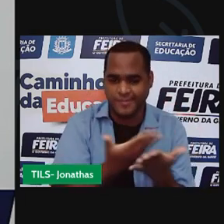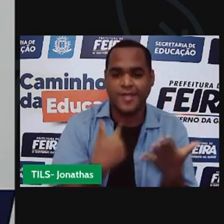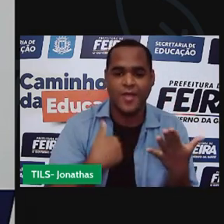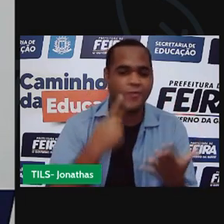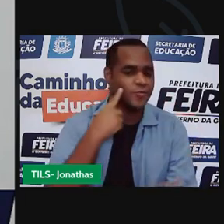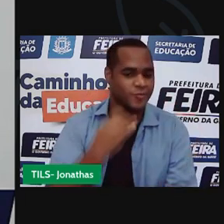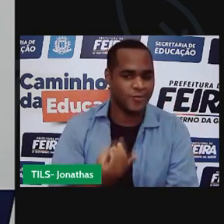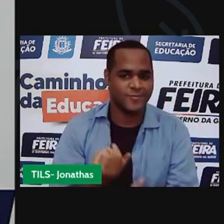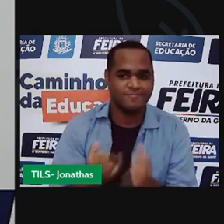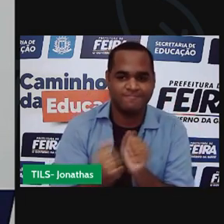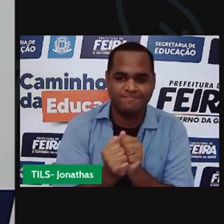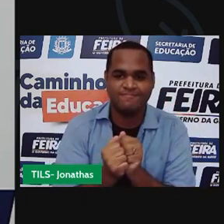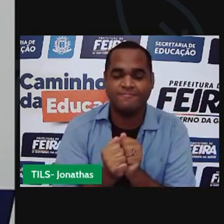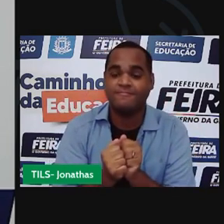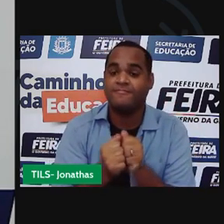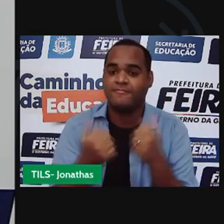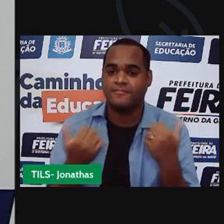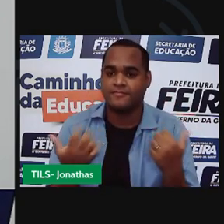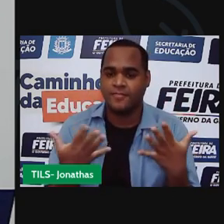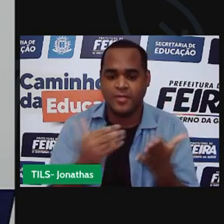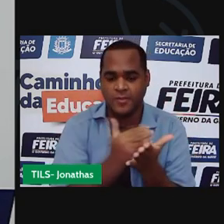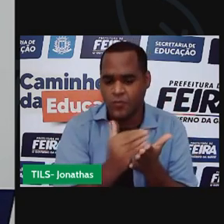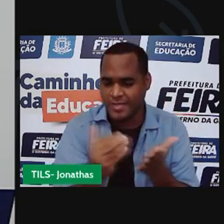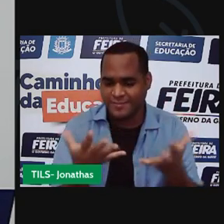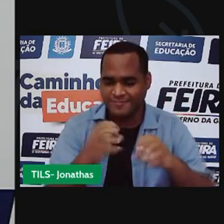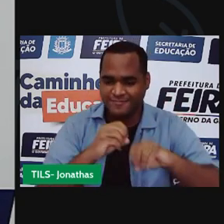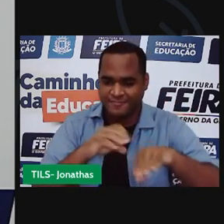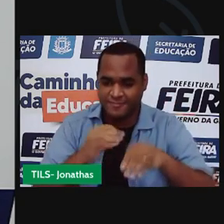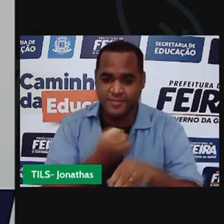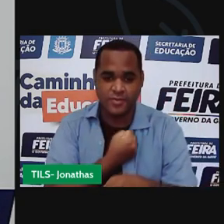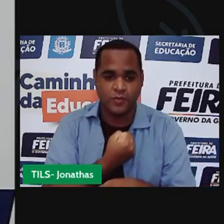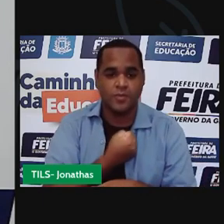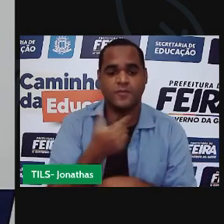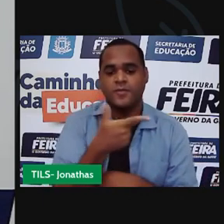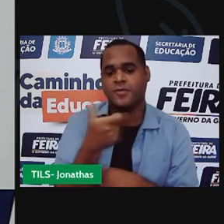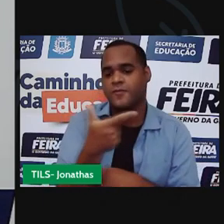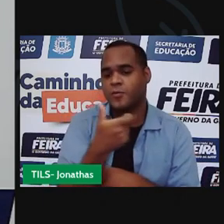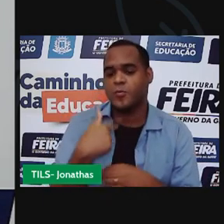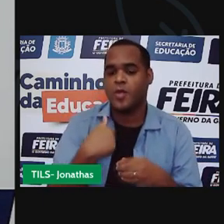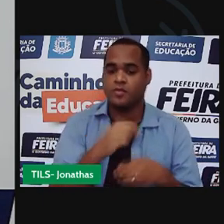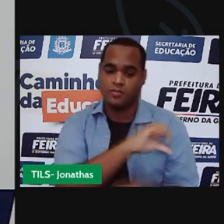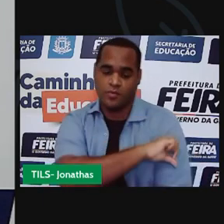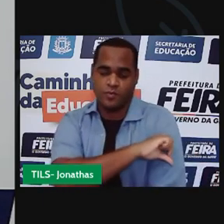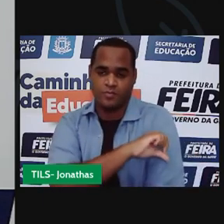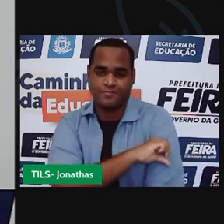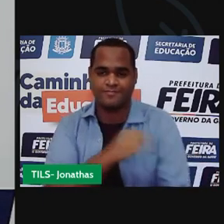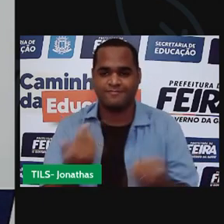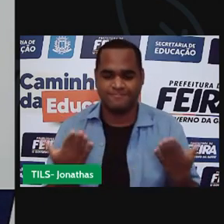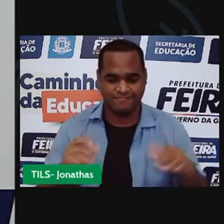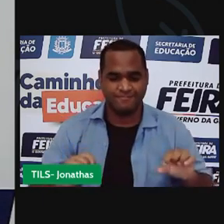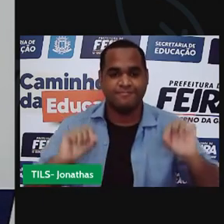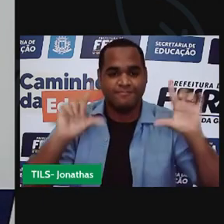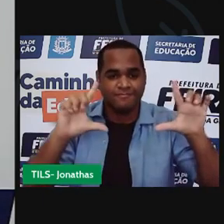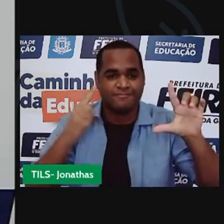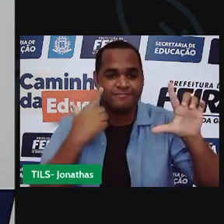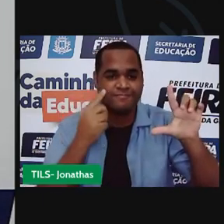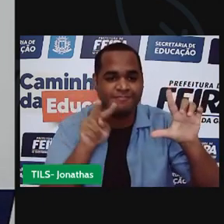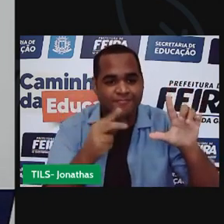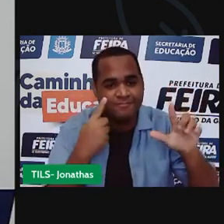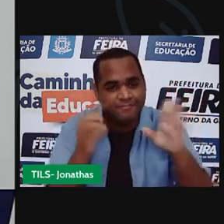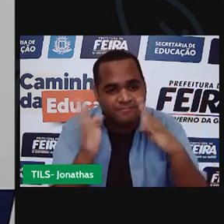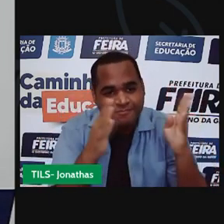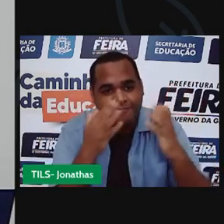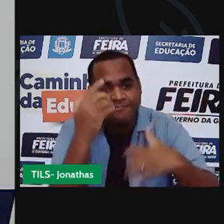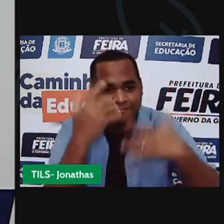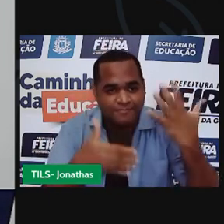hoje, o Jonatas. Vamos lá iniciar nossa aula de número 21 do nono ano. Vou colocar minha apresentação para vocês.